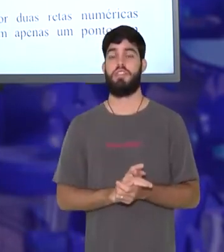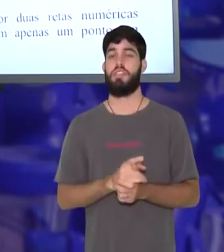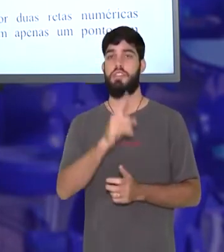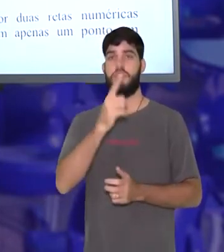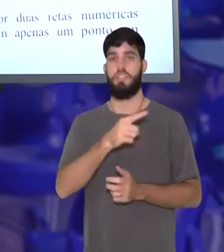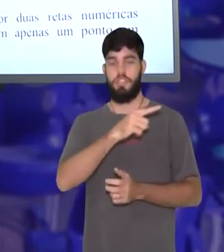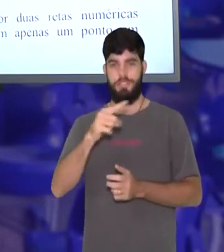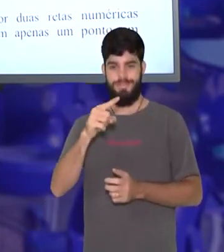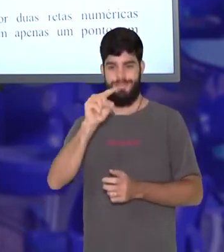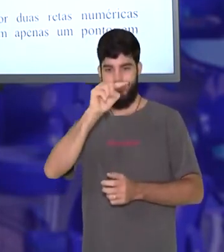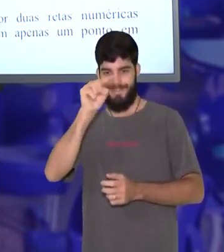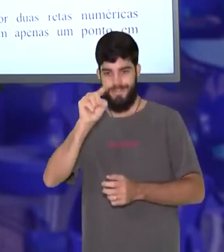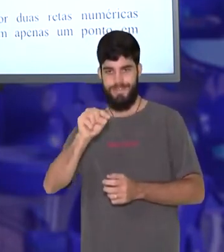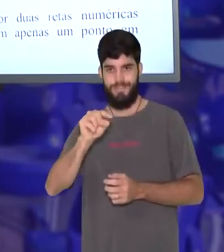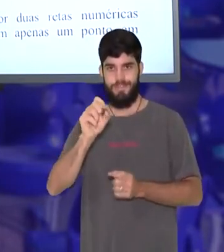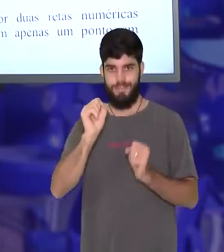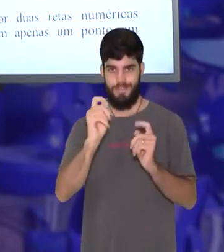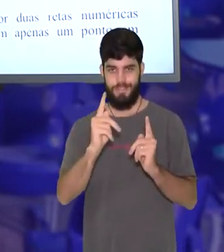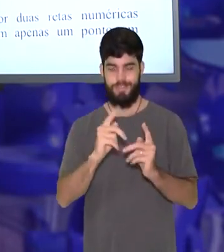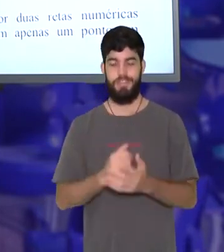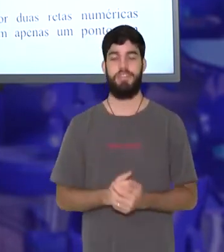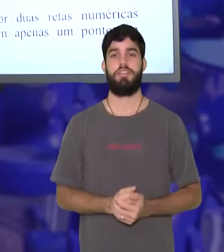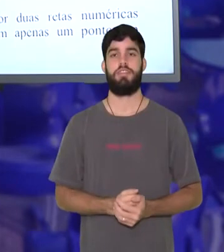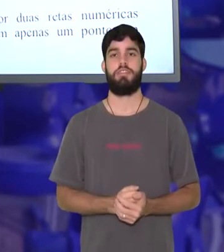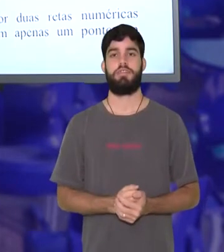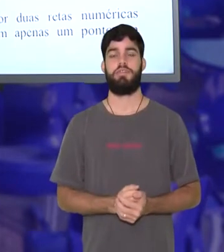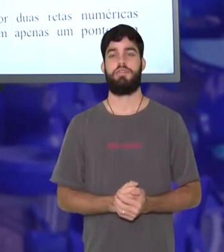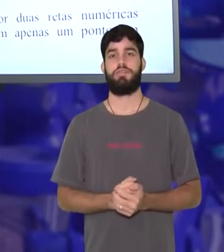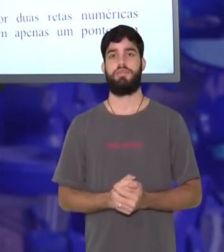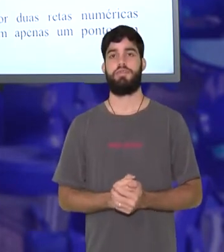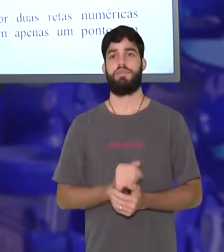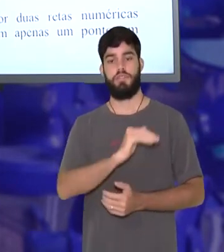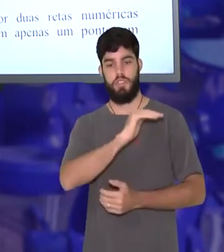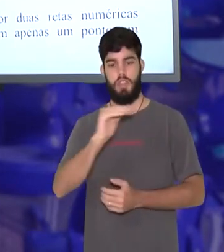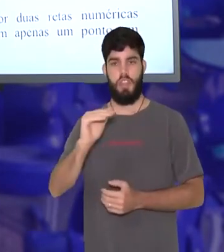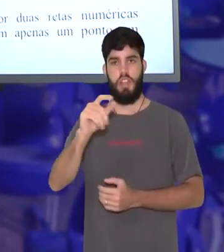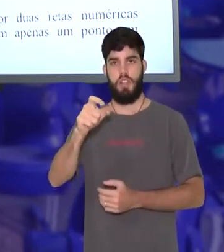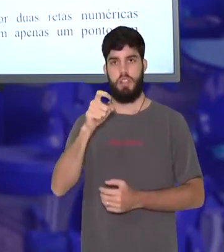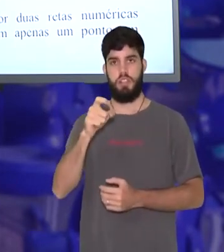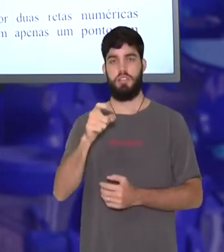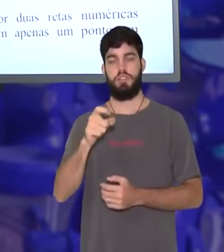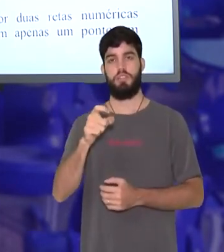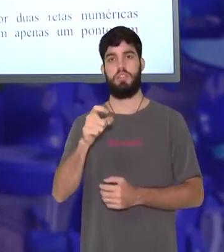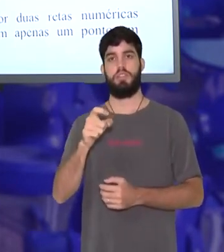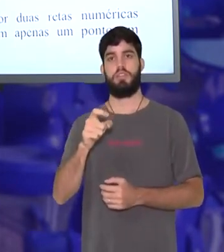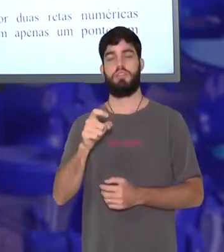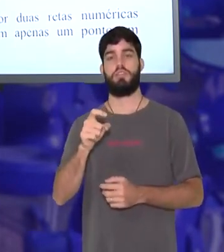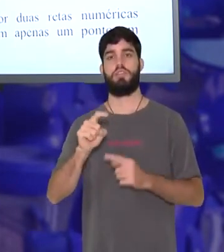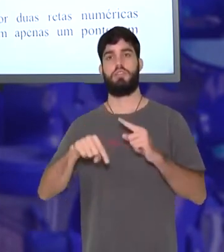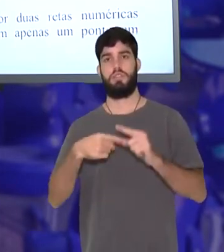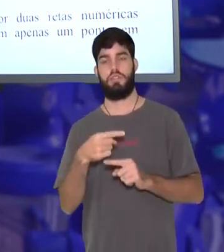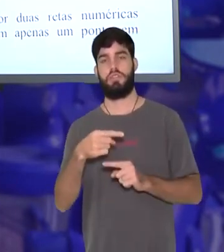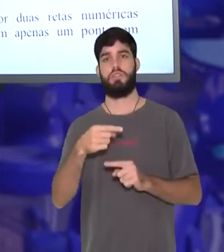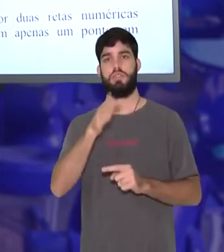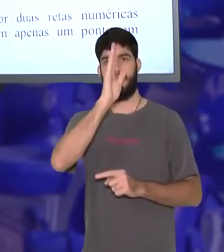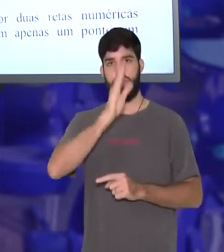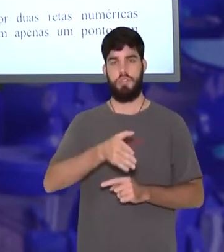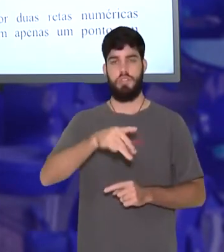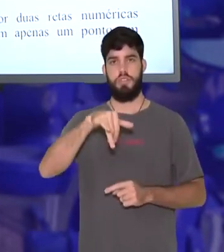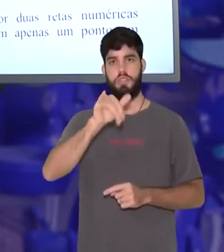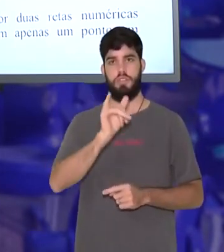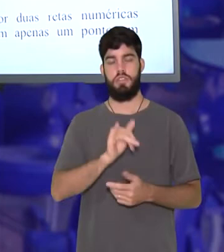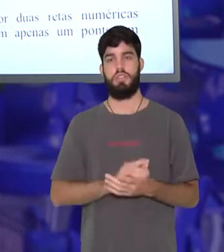ao se encontrarem formam Aqui nós temos o eixo X e em seguida o eixo